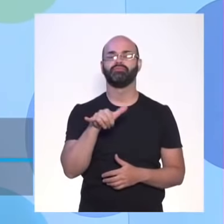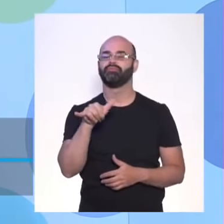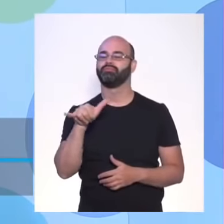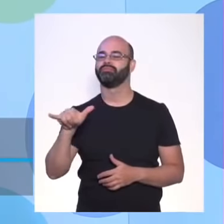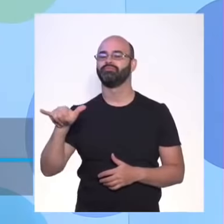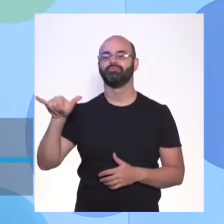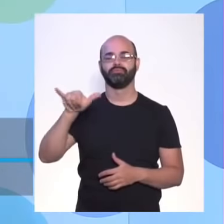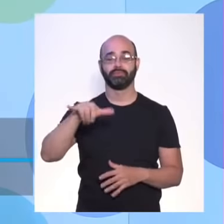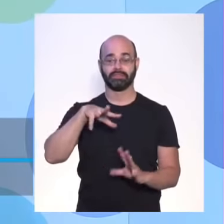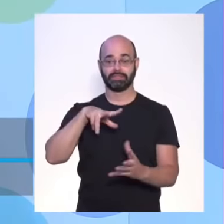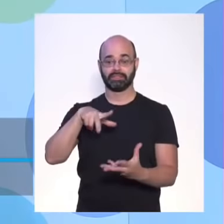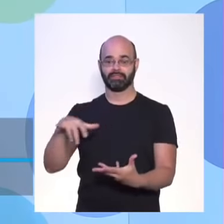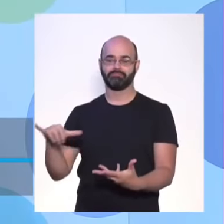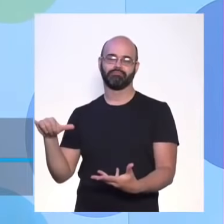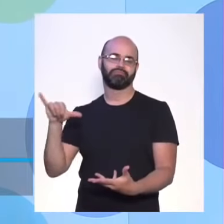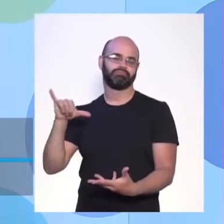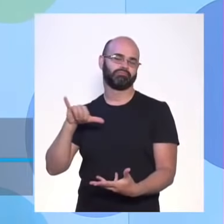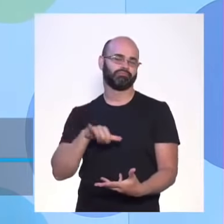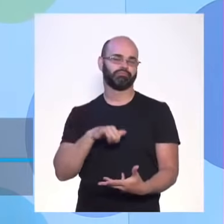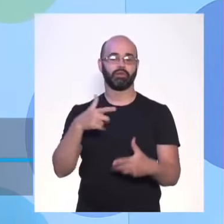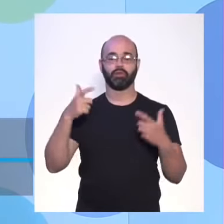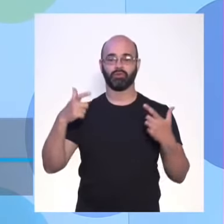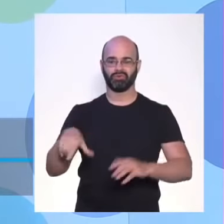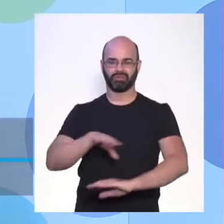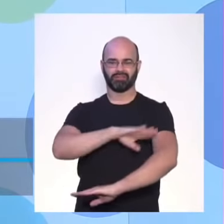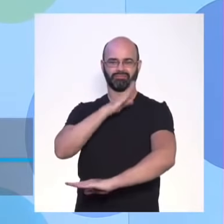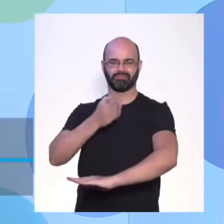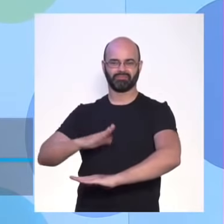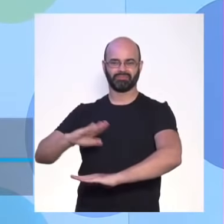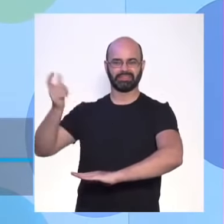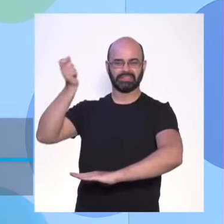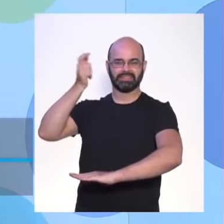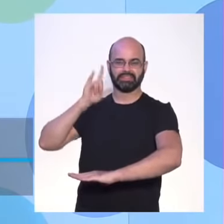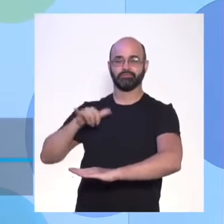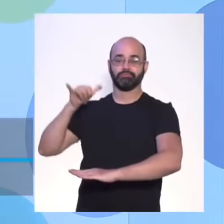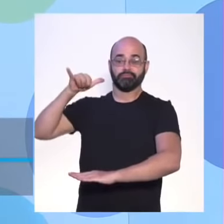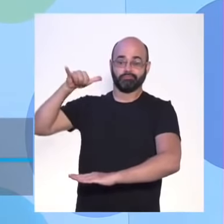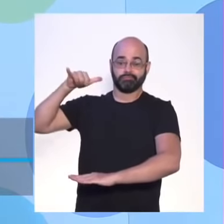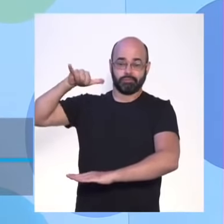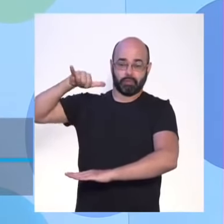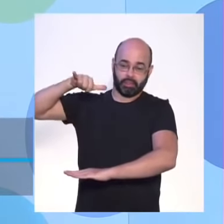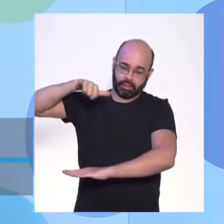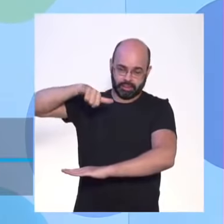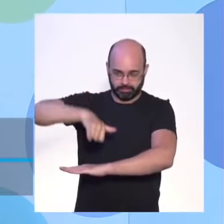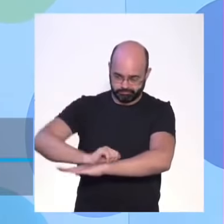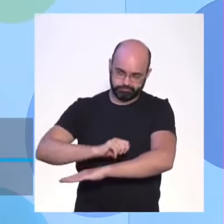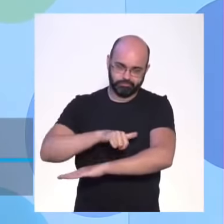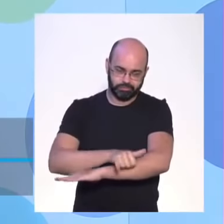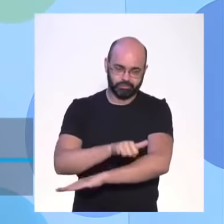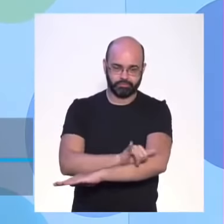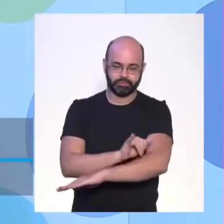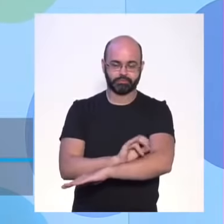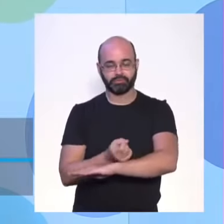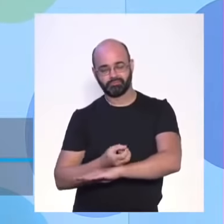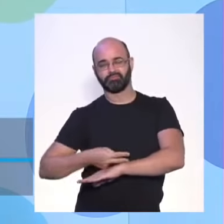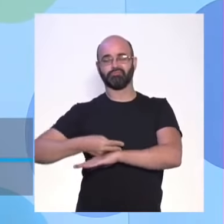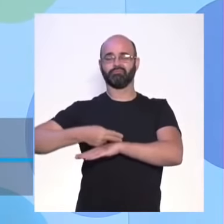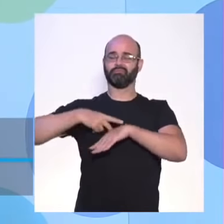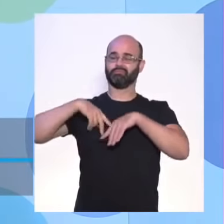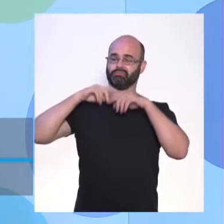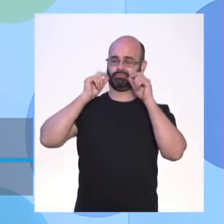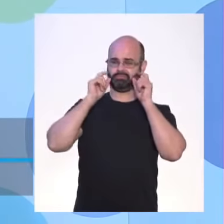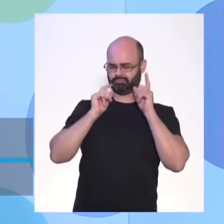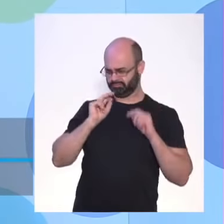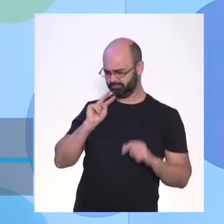pela terra dos desertos só viam cai no meio do deserto do Saara e após adormecer e acordar se depara com o menino debaixo